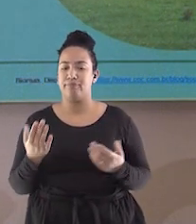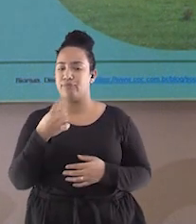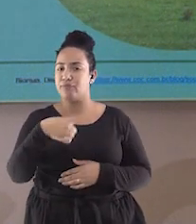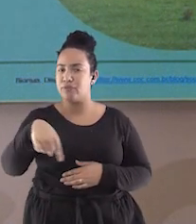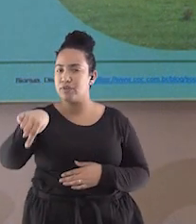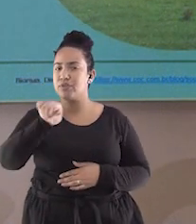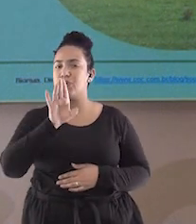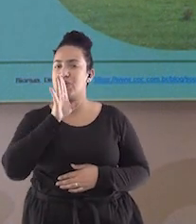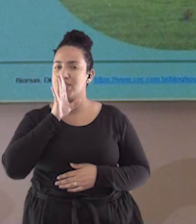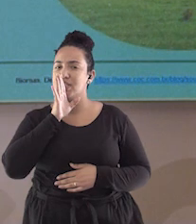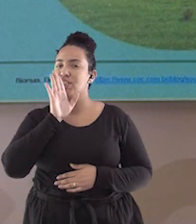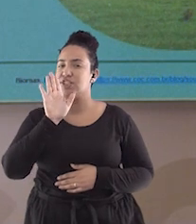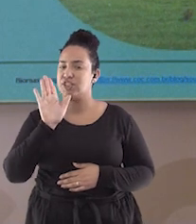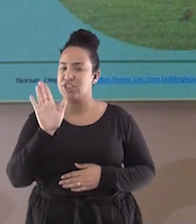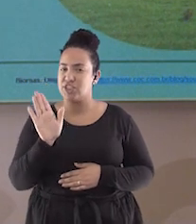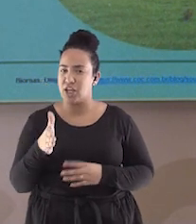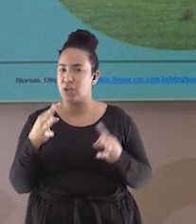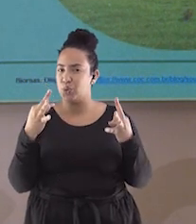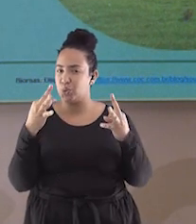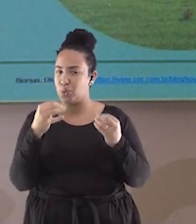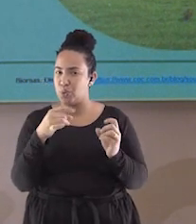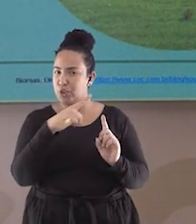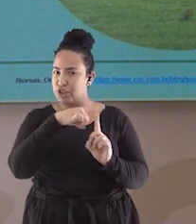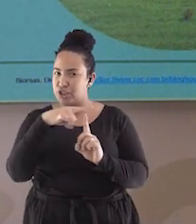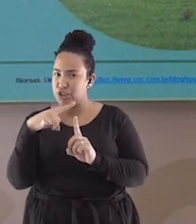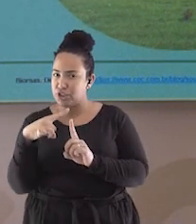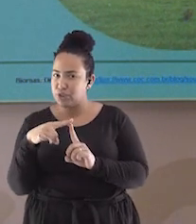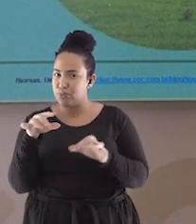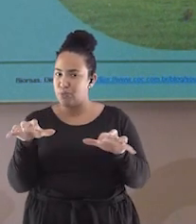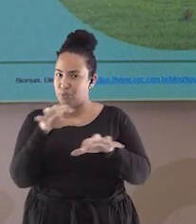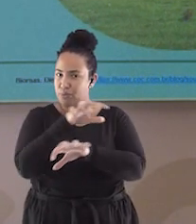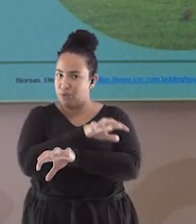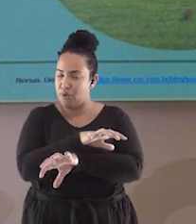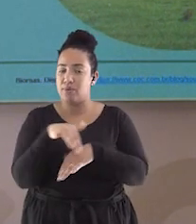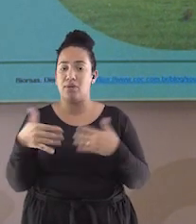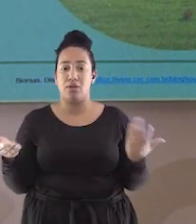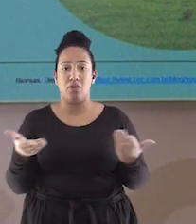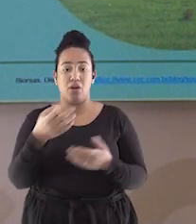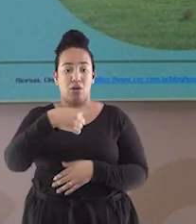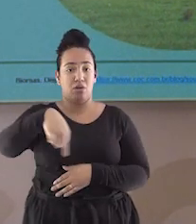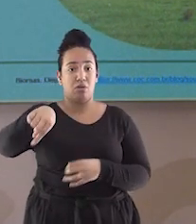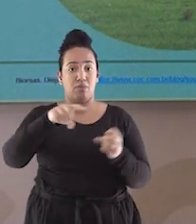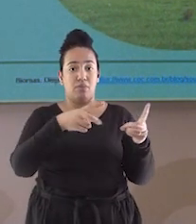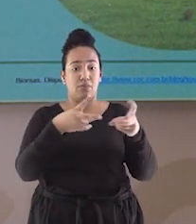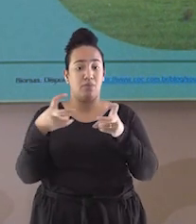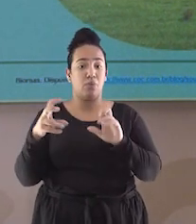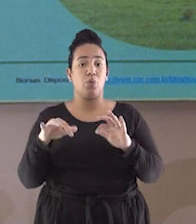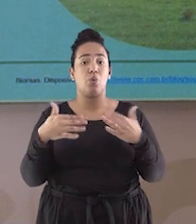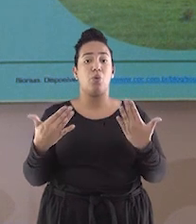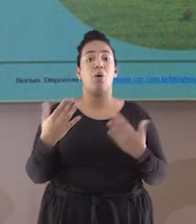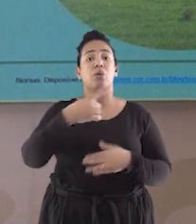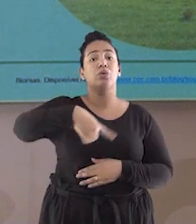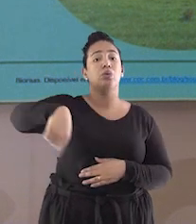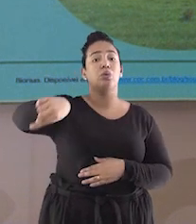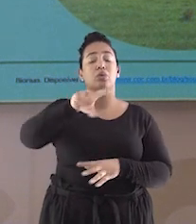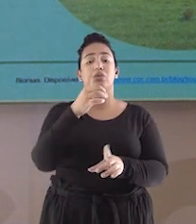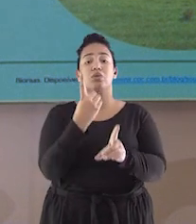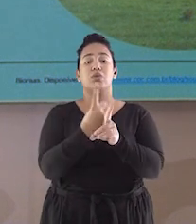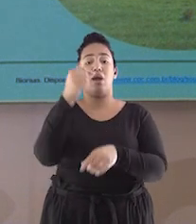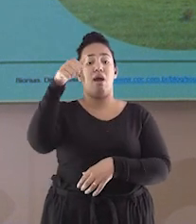todas essas formações? Agora vamos identificar quais delas é possível encontrarmos aqui em nosso